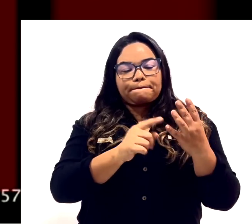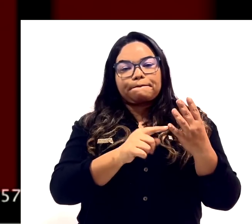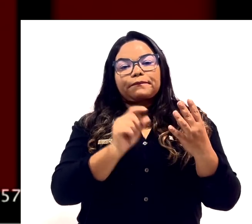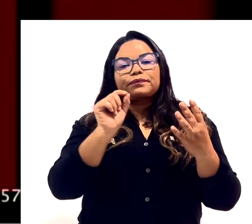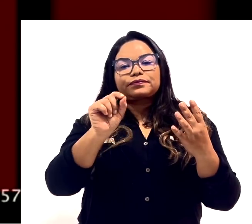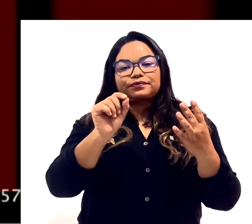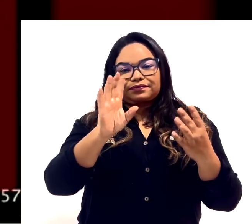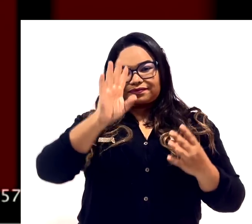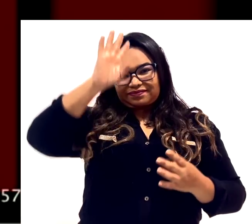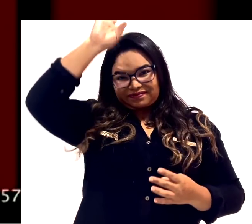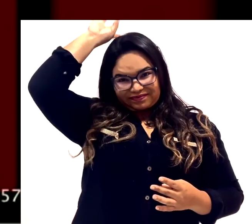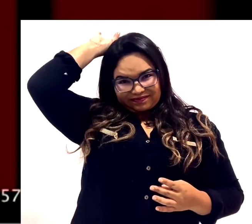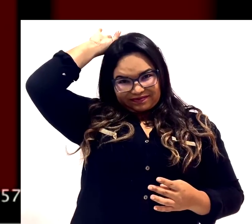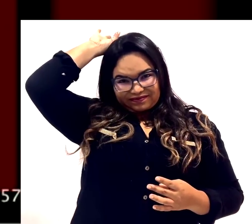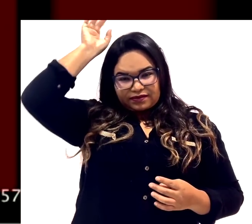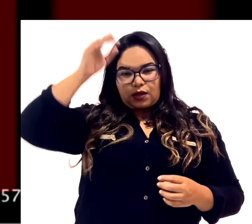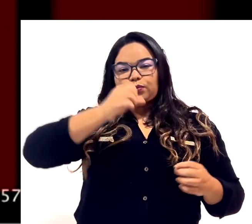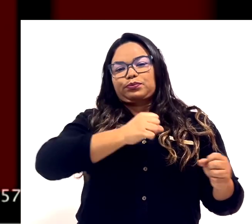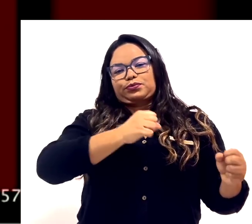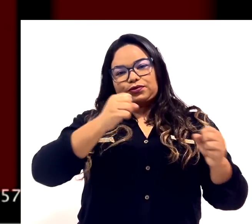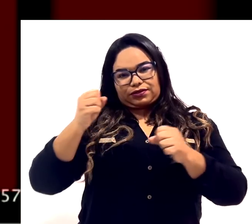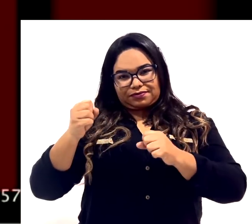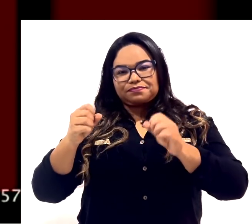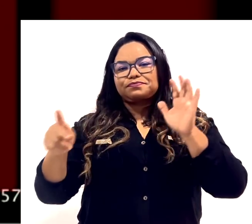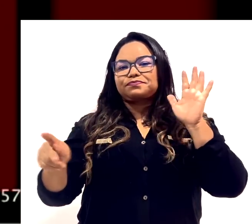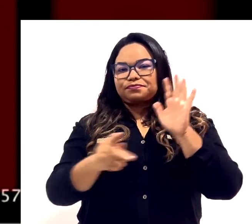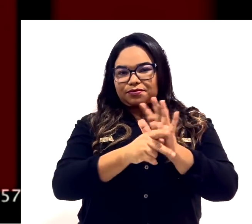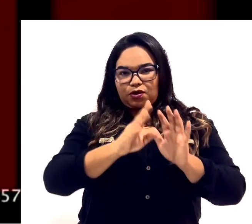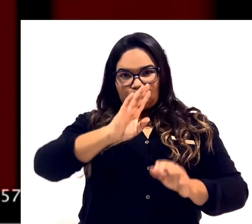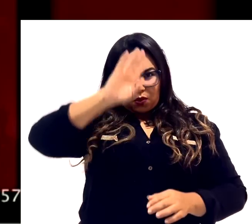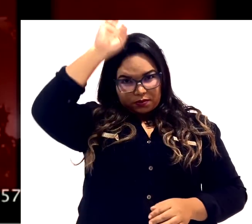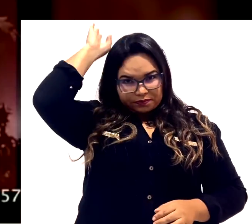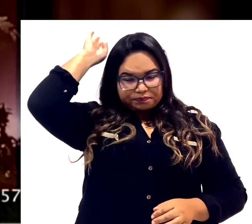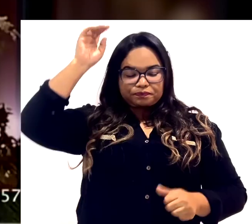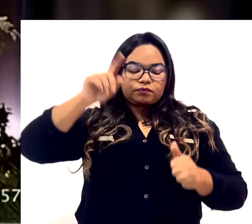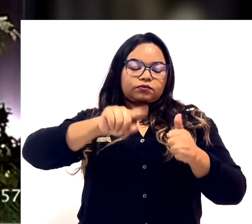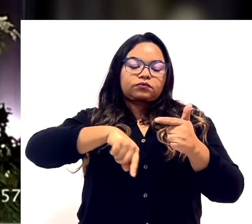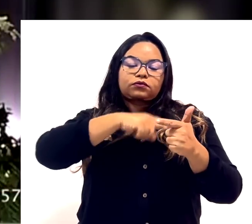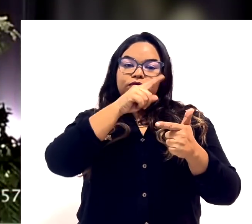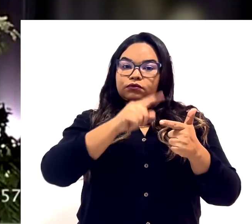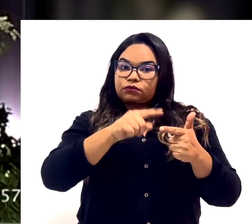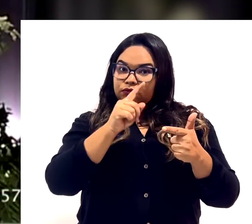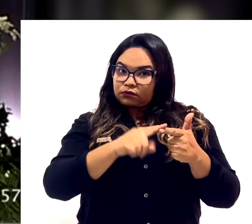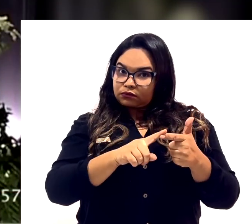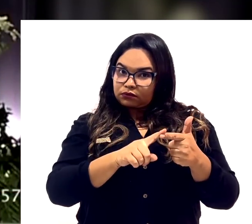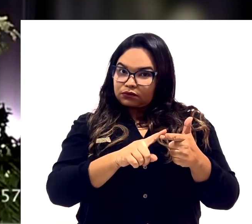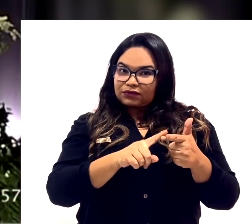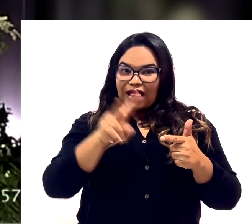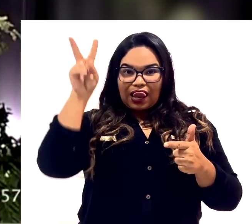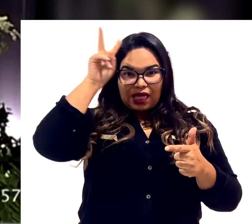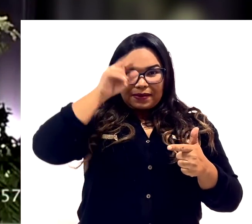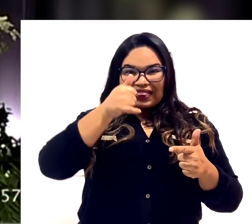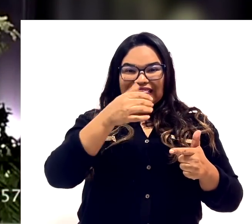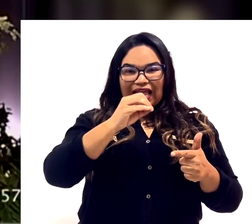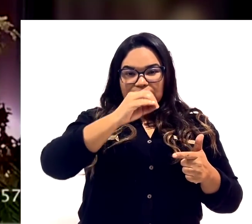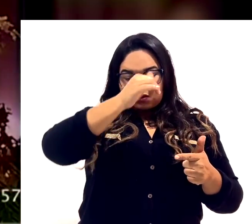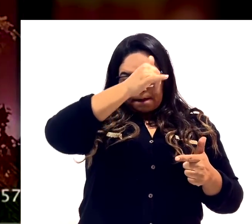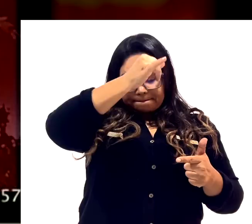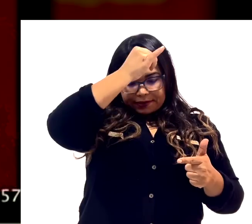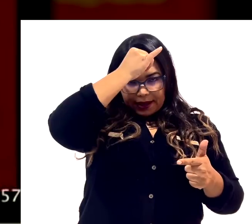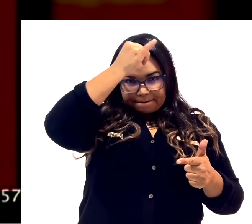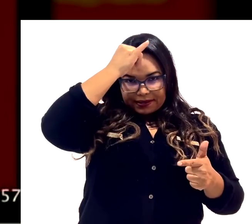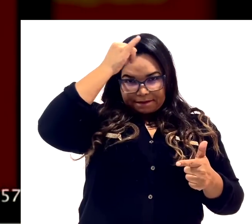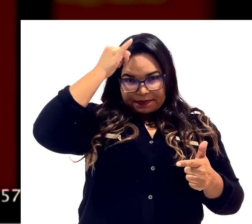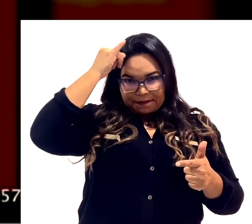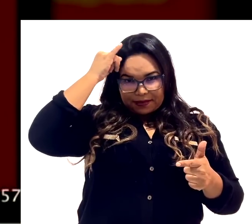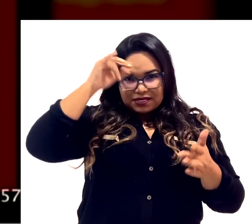Roma. E é de lá que se levanta. Ele é um poder romano. Número 2. Ele se levanta do meio dos 10 chifres. Estando